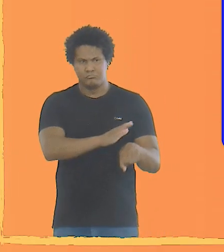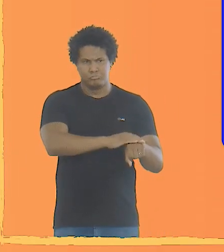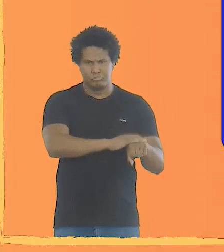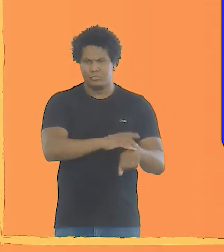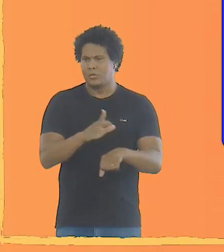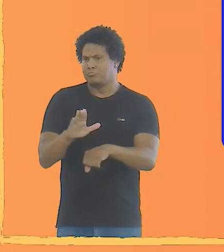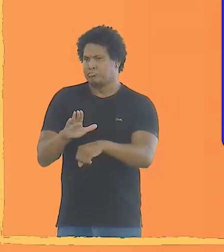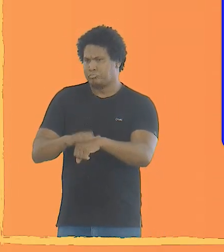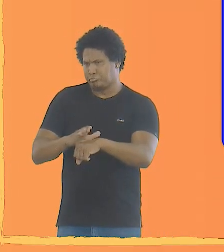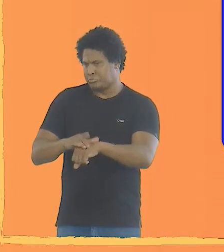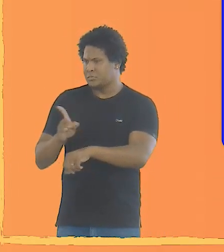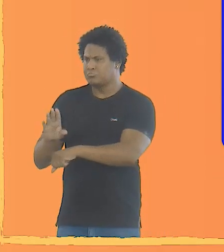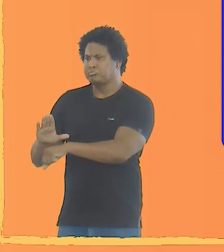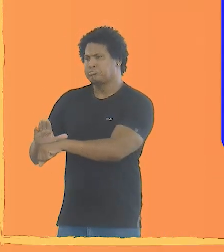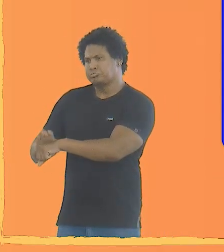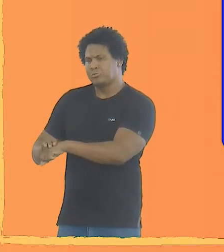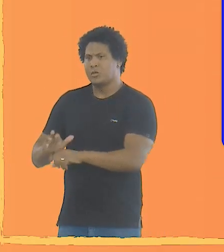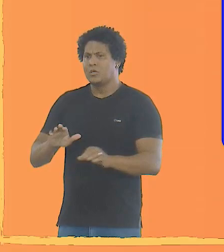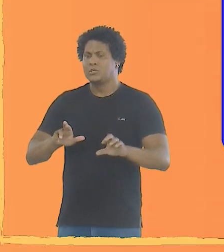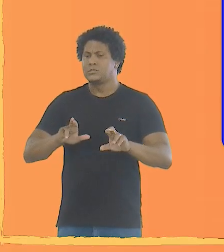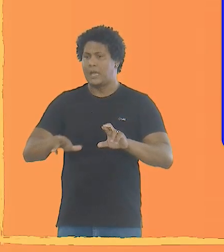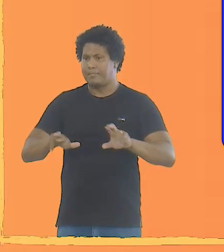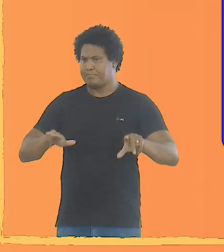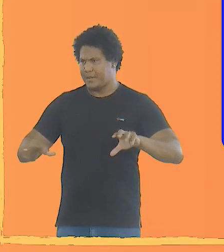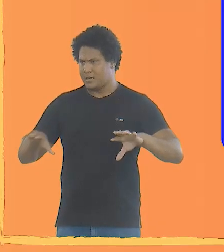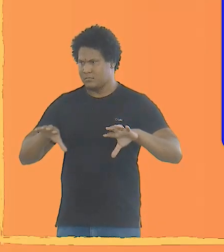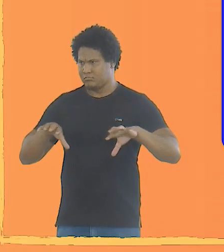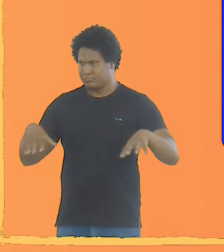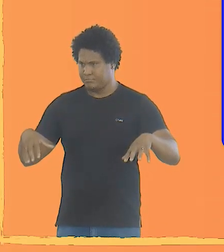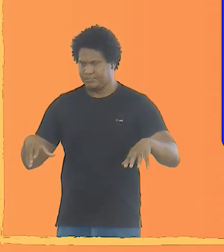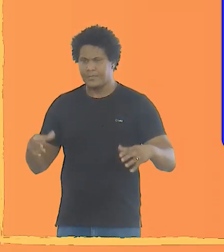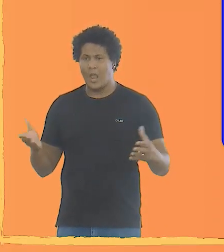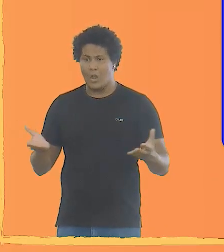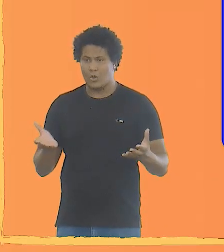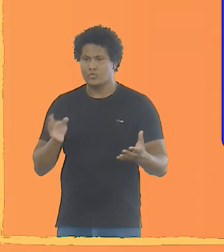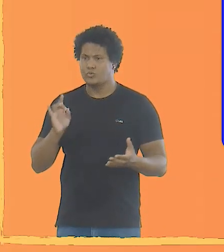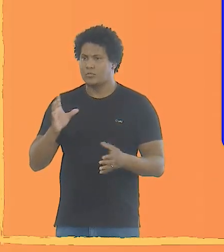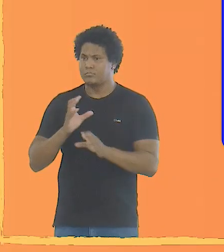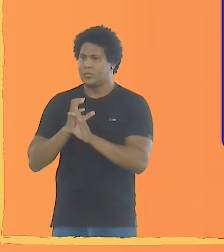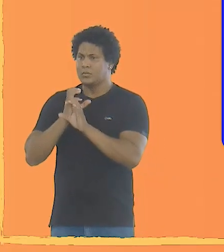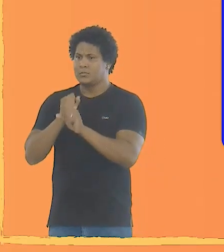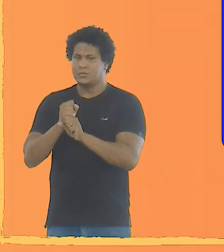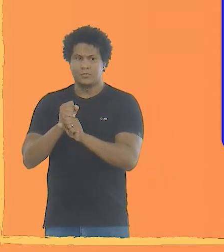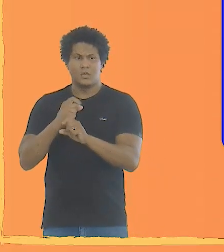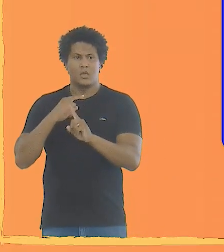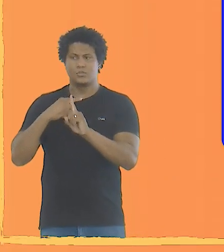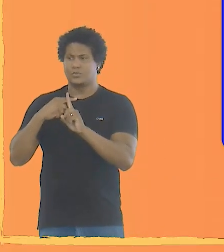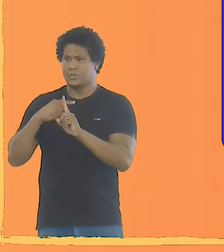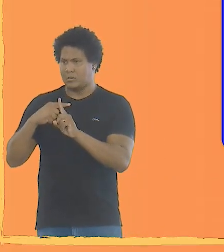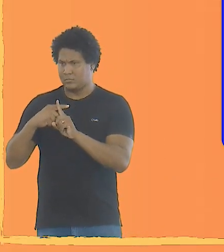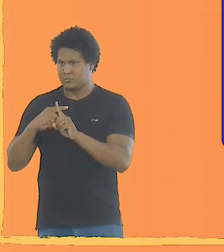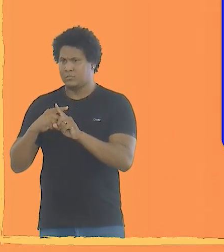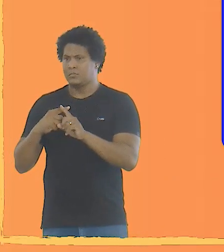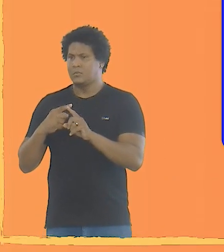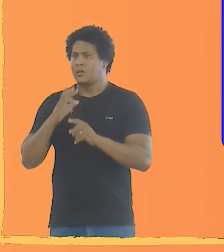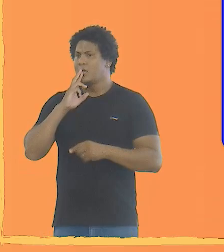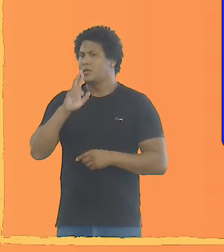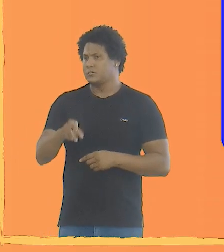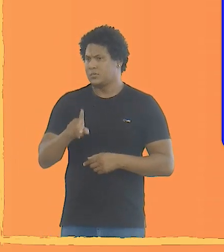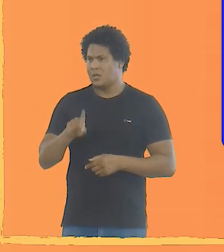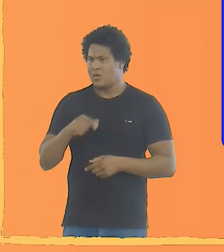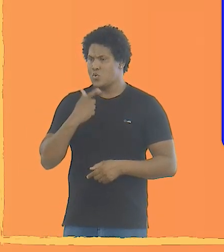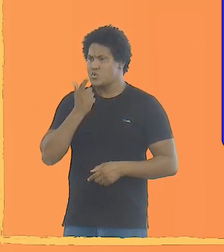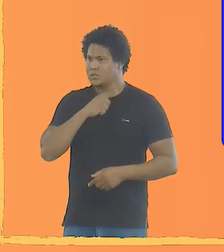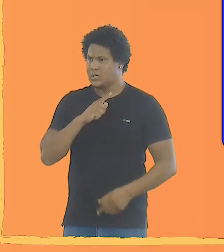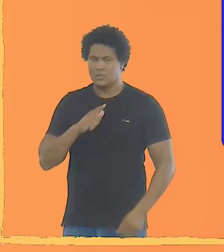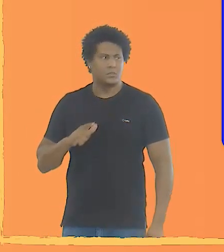indiquei de quantas formas cada uma pode ser realizada, agora é só multiplicar os resultados que a gente vai ter a resposta final. Então, se eu